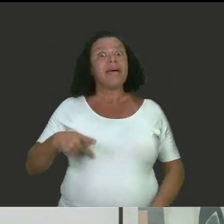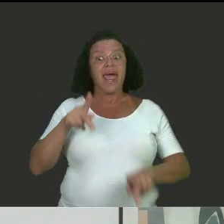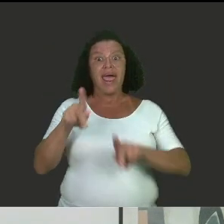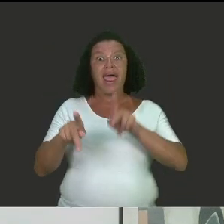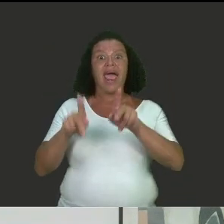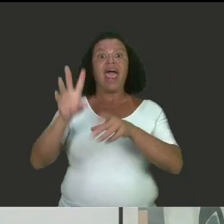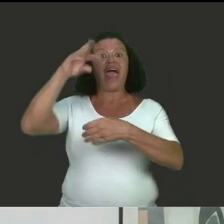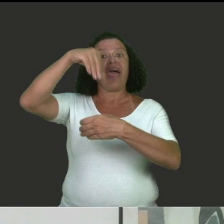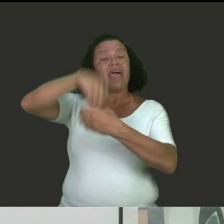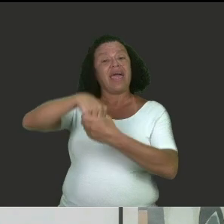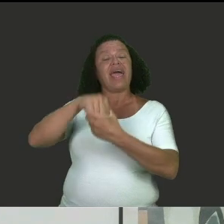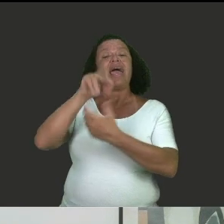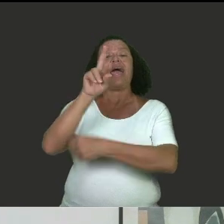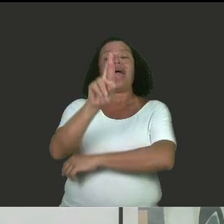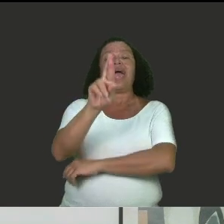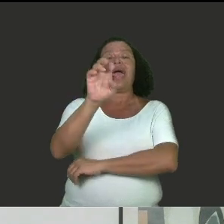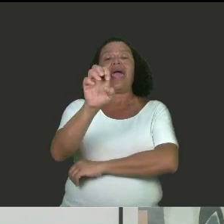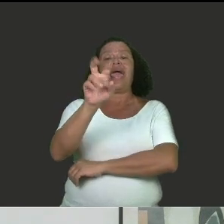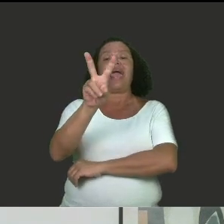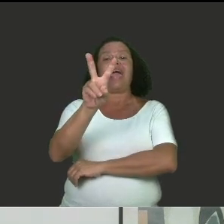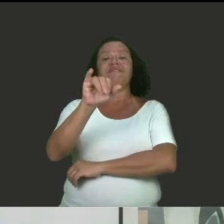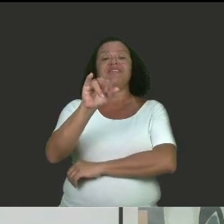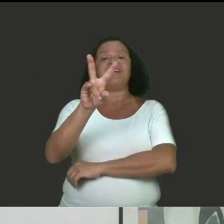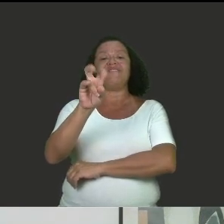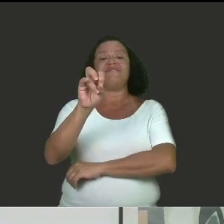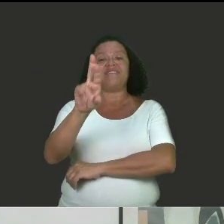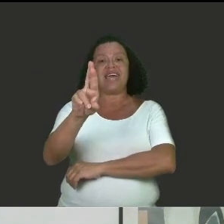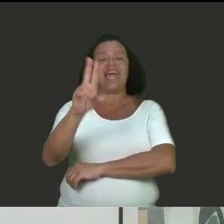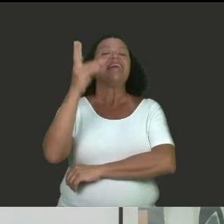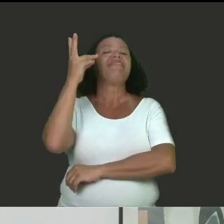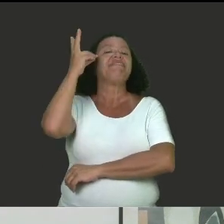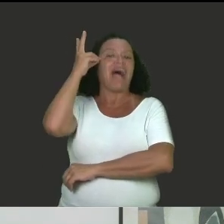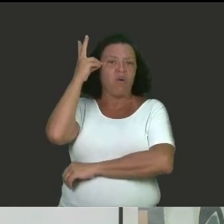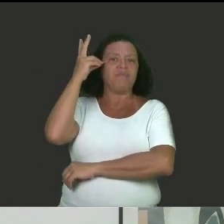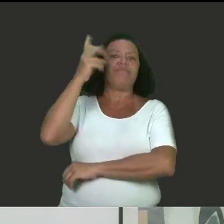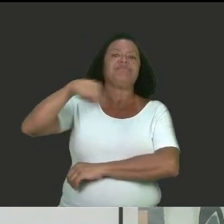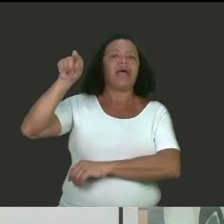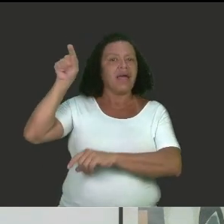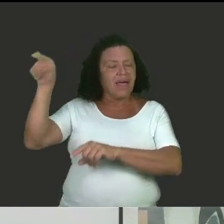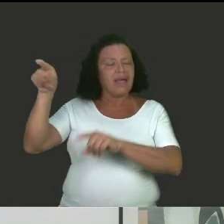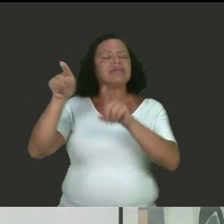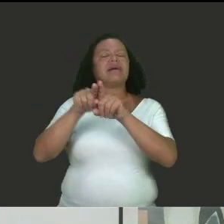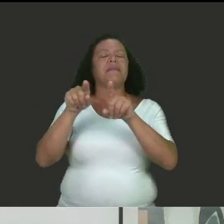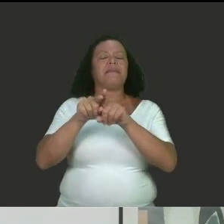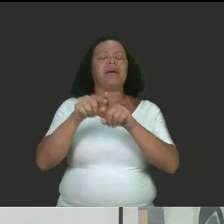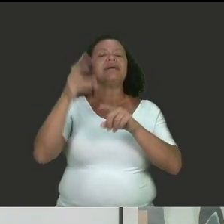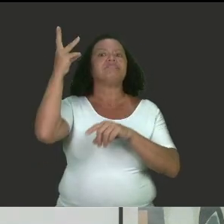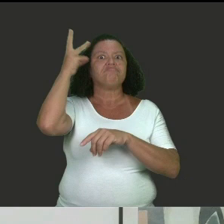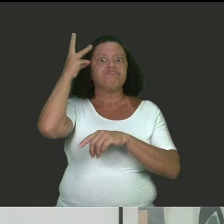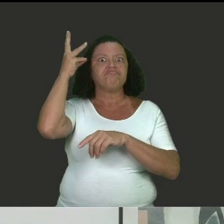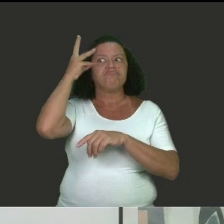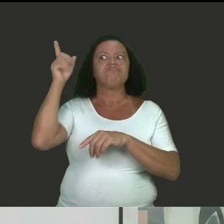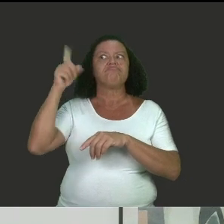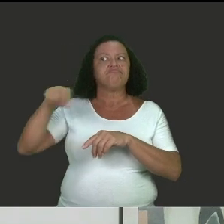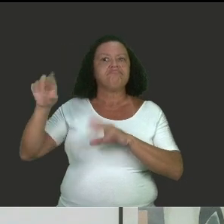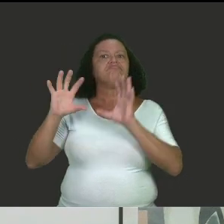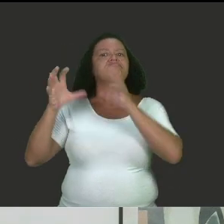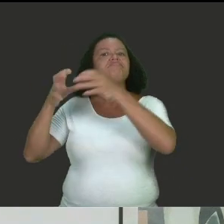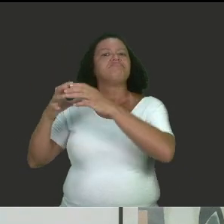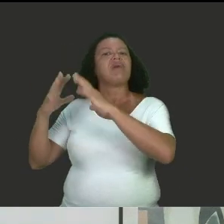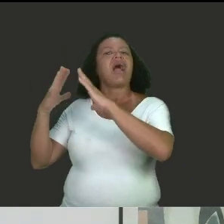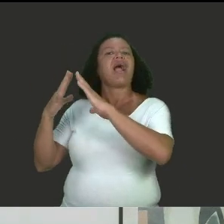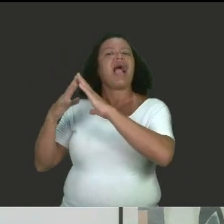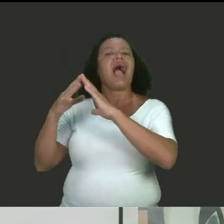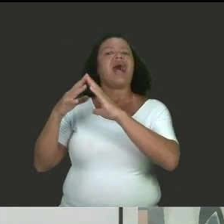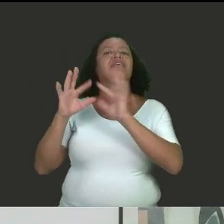Down, que é uma associação de pais e de pessoas com síndrome de Down, pais de crianças Down e